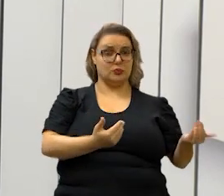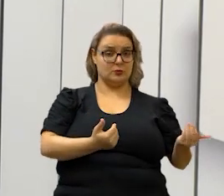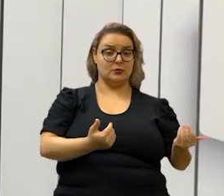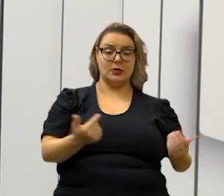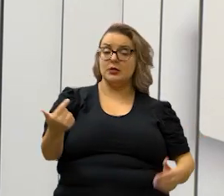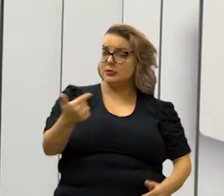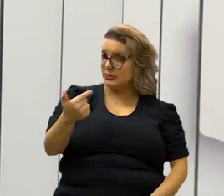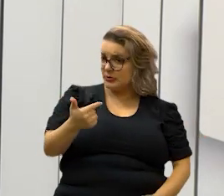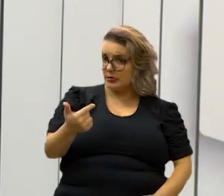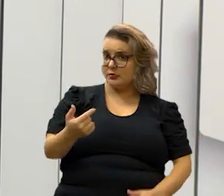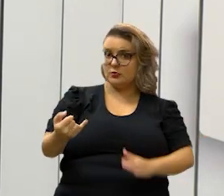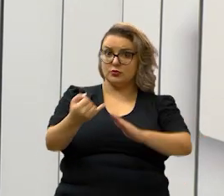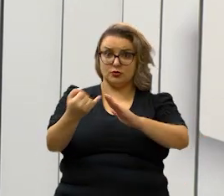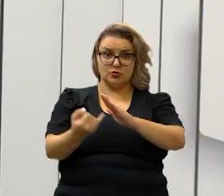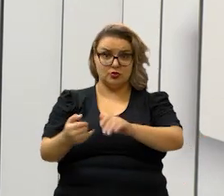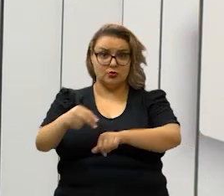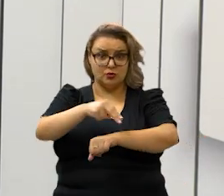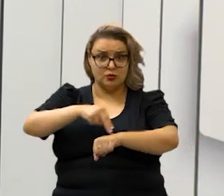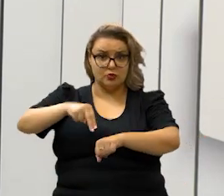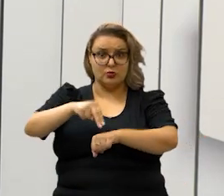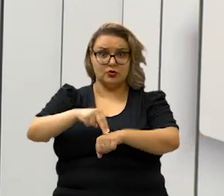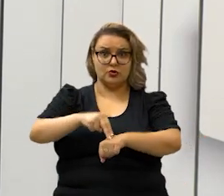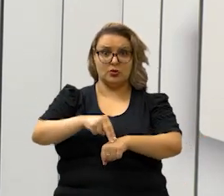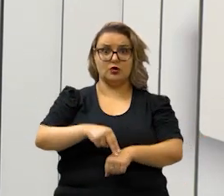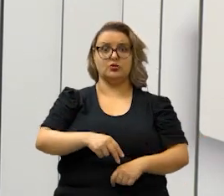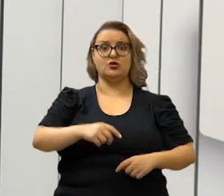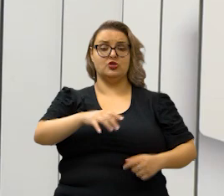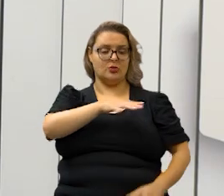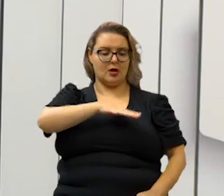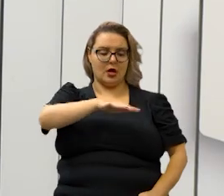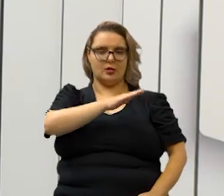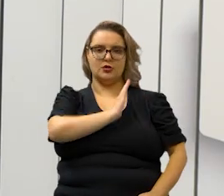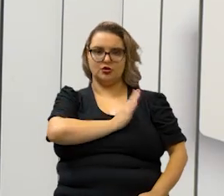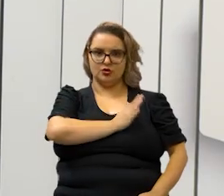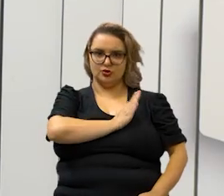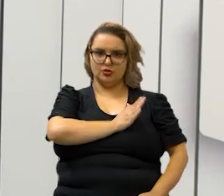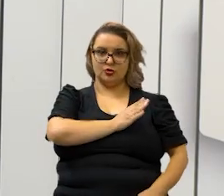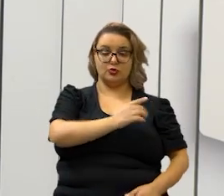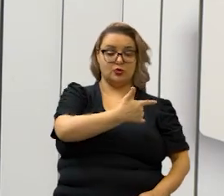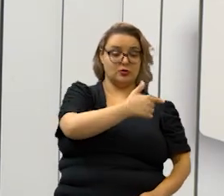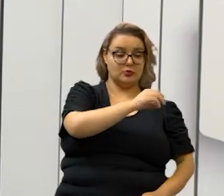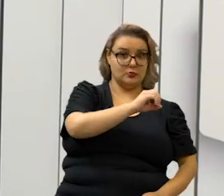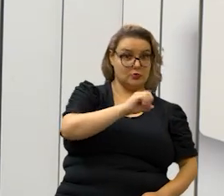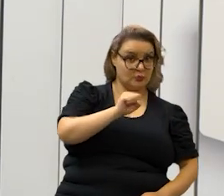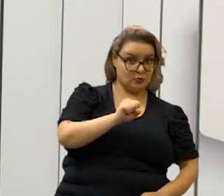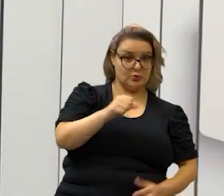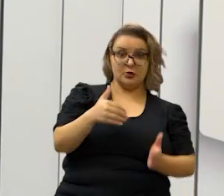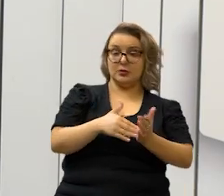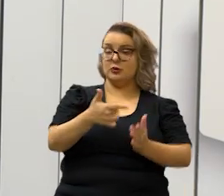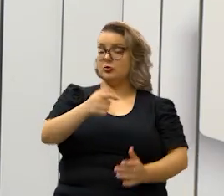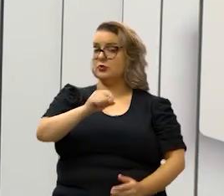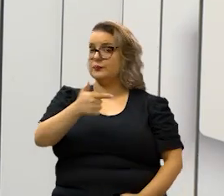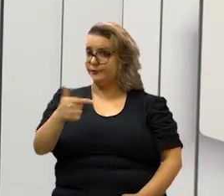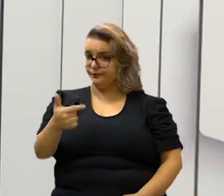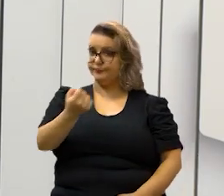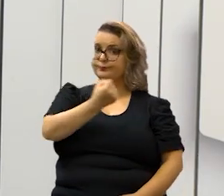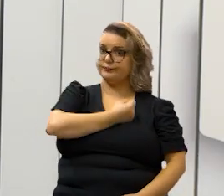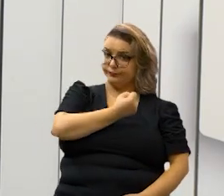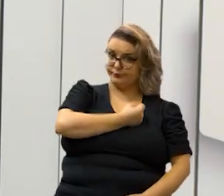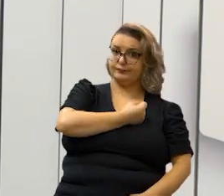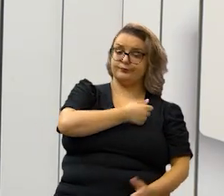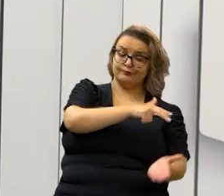Segundo o levantamento do Instituto Nacional de Cardiologia, entre 2008 e 2022, o número